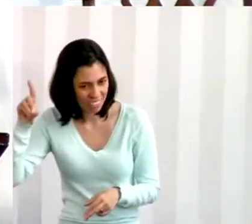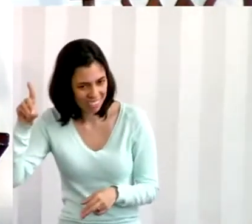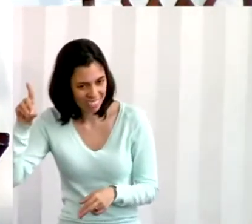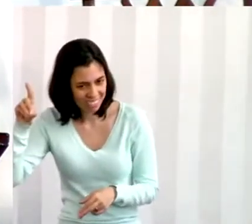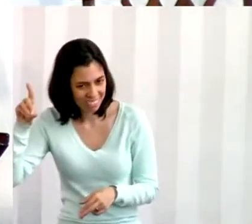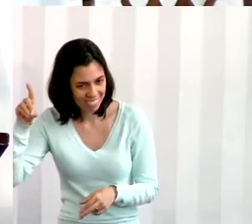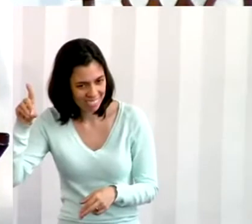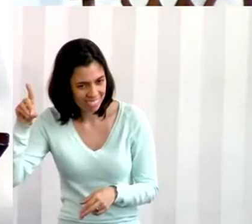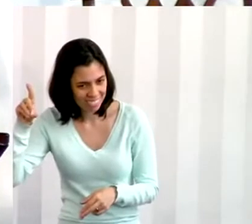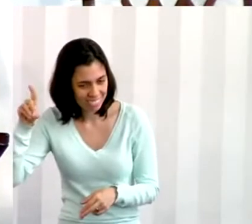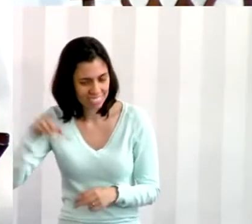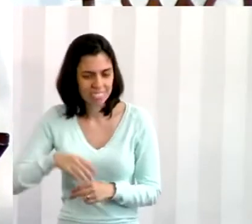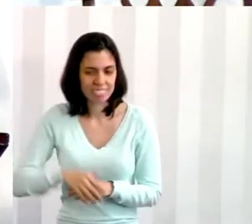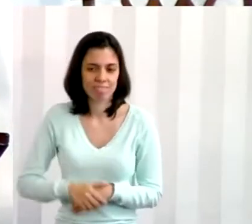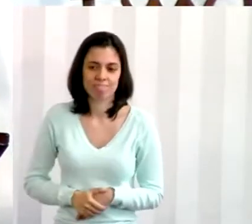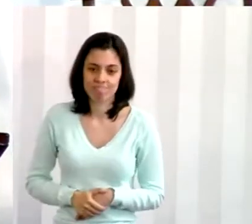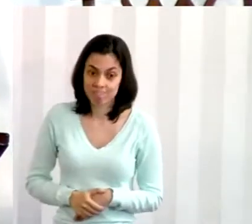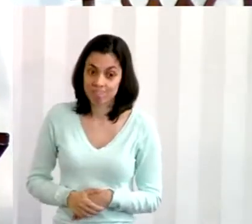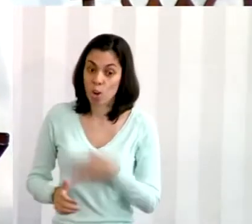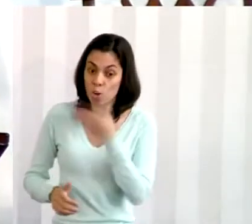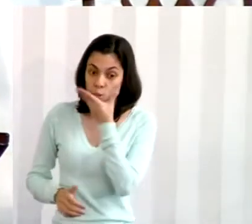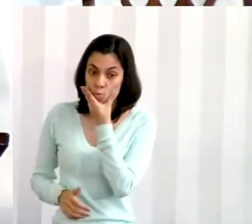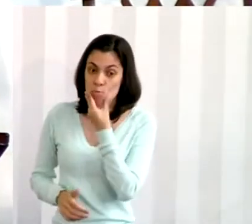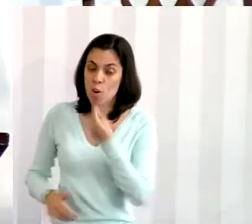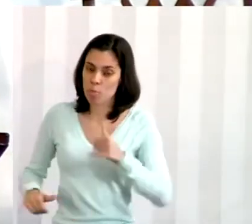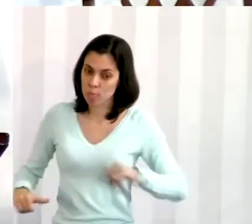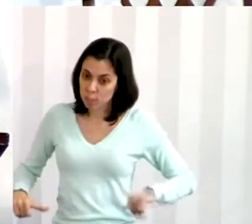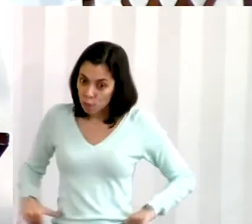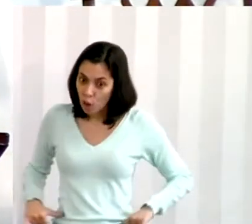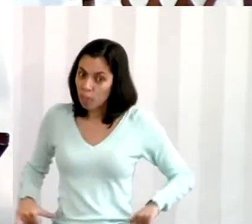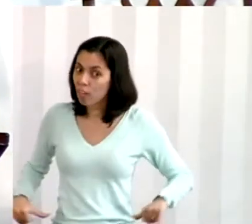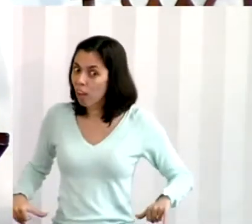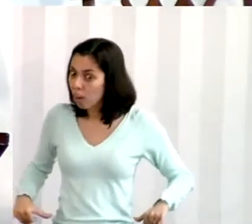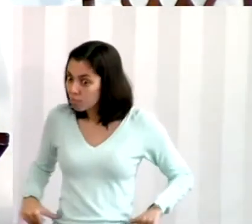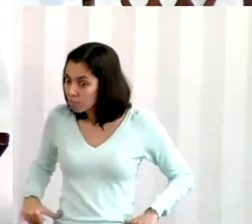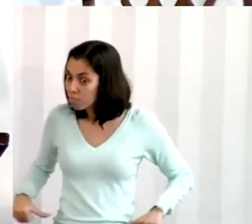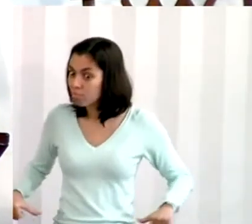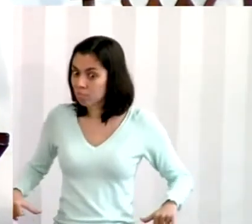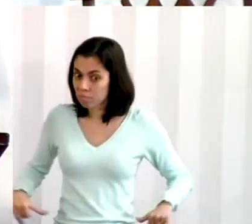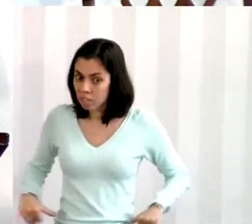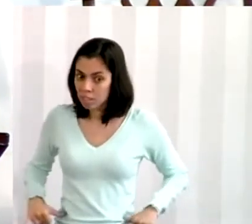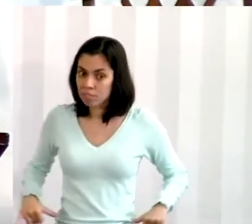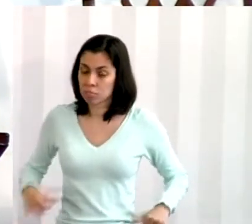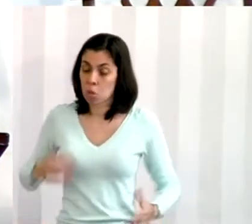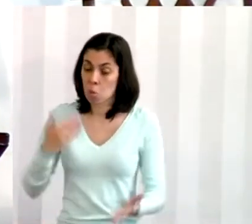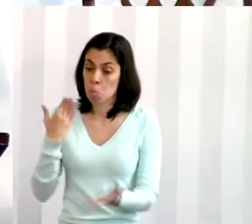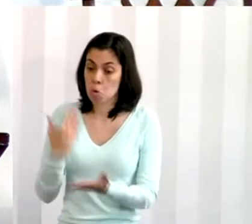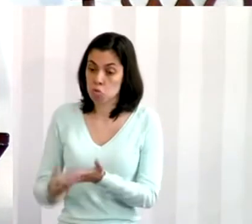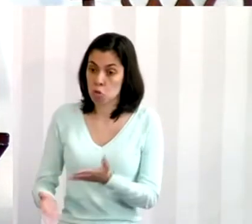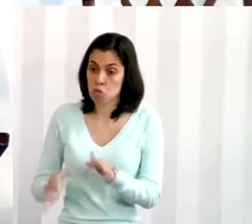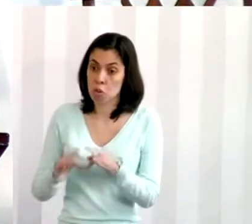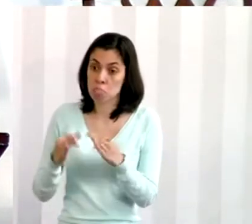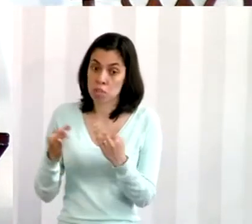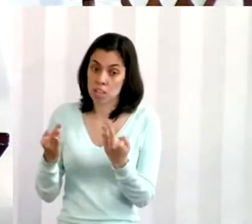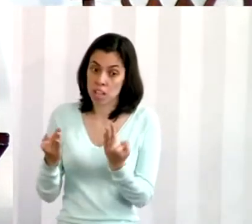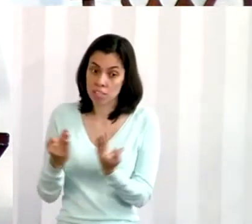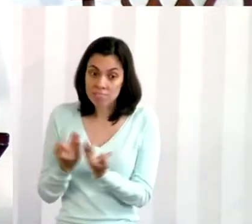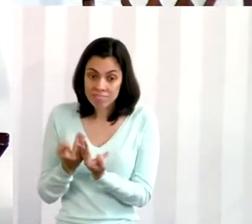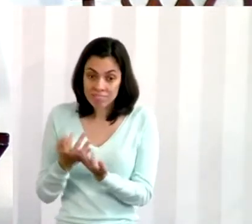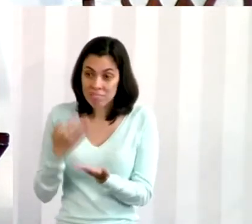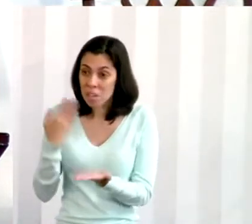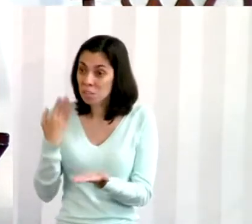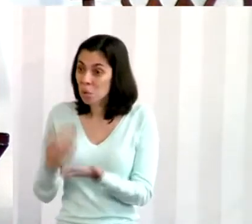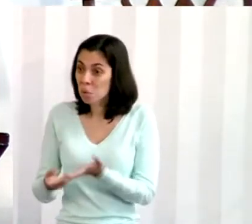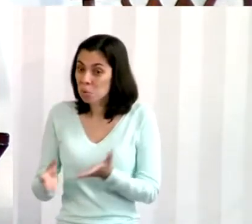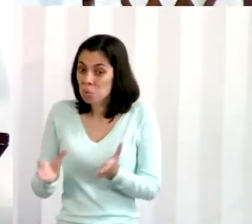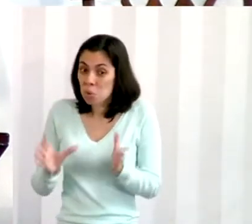Ai, Jó, um sofredor, ninguém de nós gostaria de sofrer o que Jó sofreu. Perdeu sua família, inclusive. Ninguém de